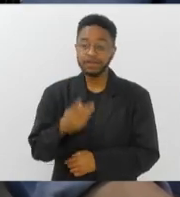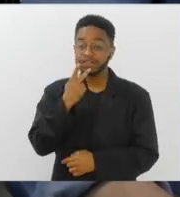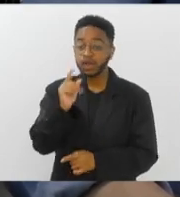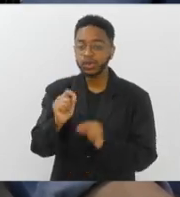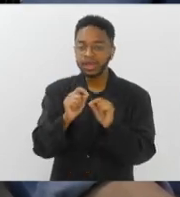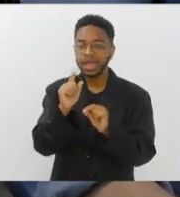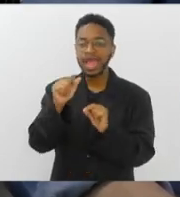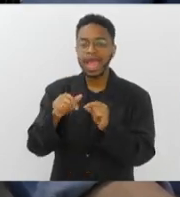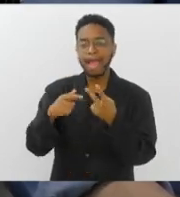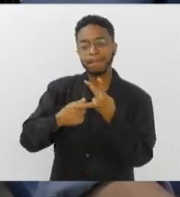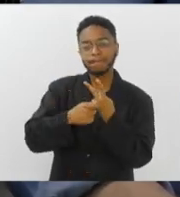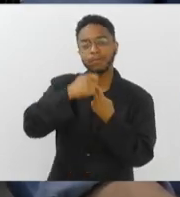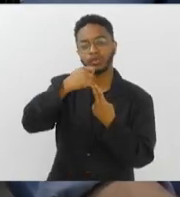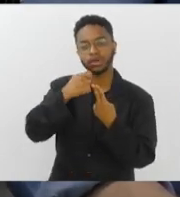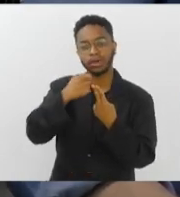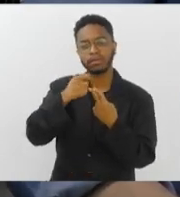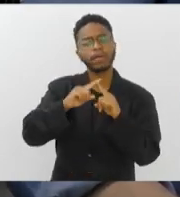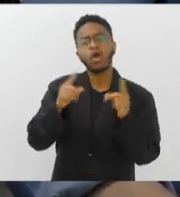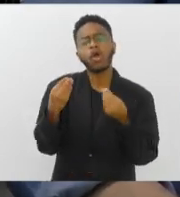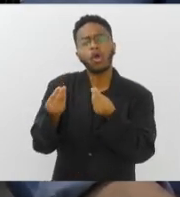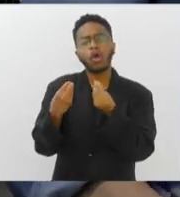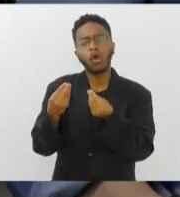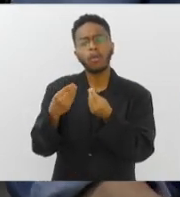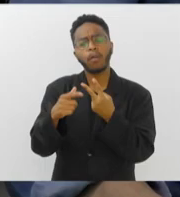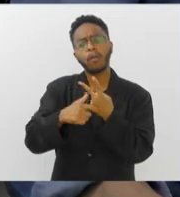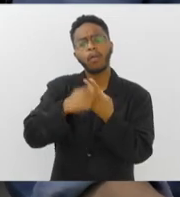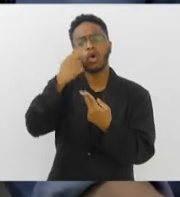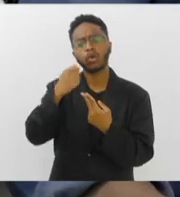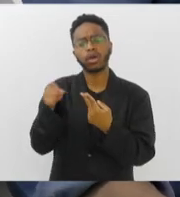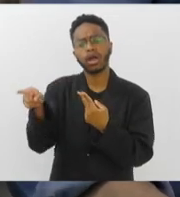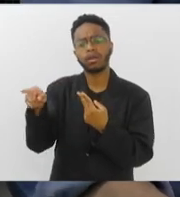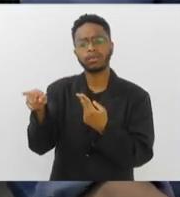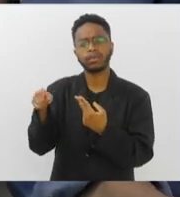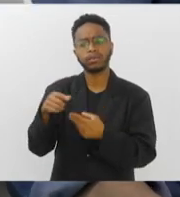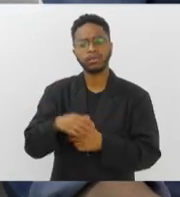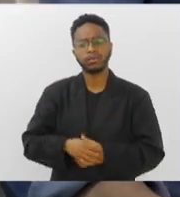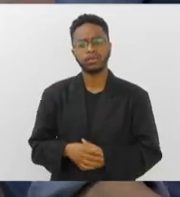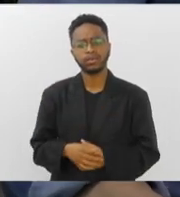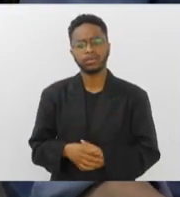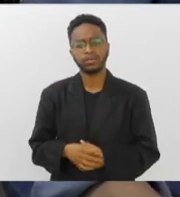era monogâmico. Mas eu falei, mas como? Ele falou, não, monogâmico